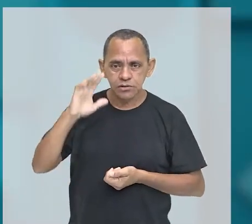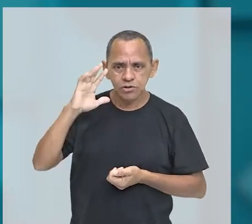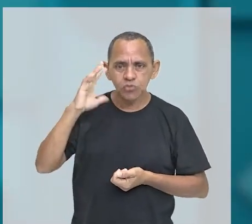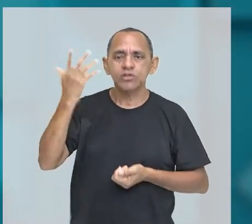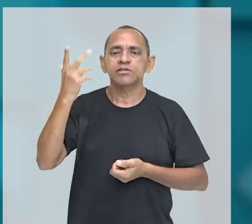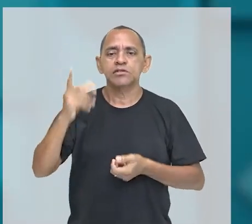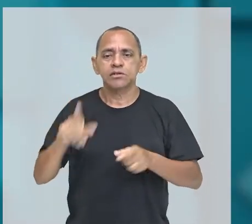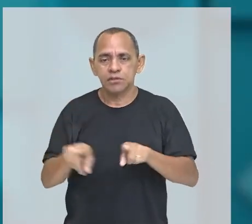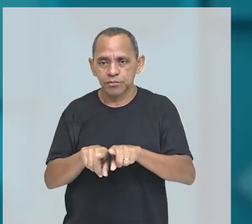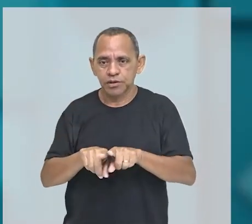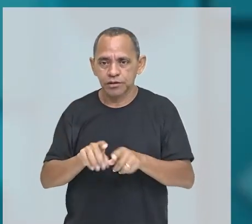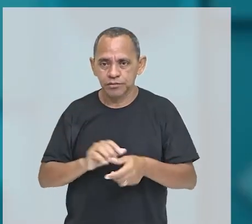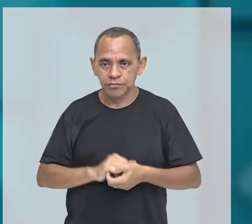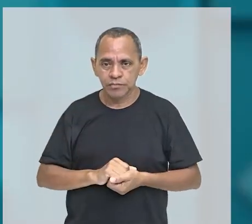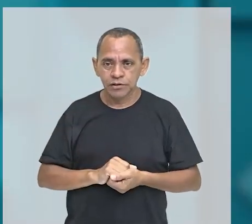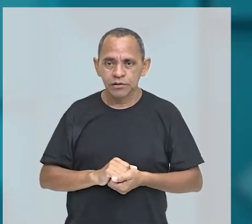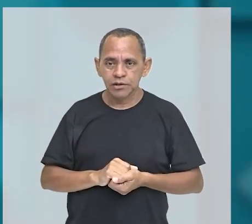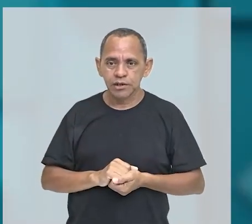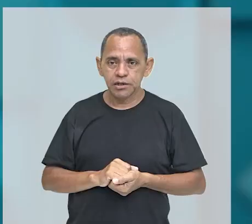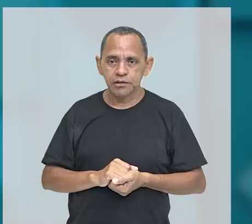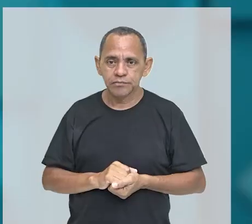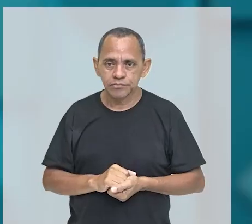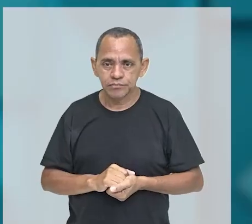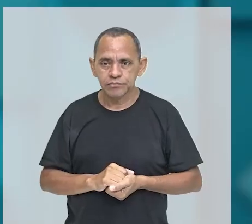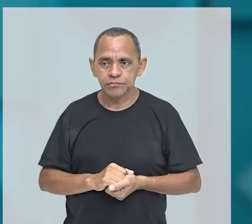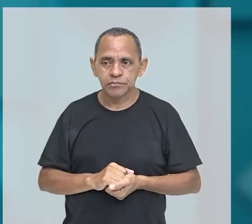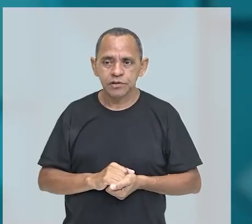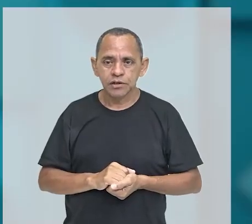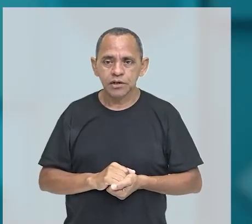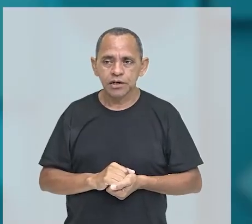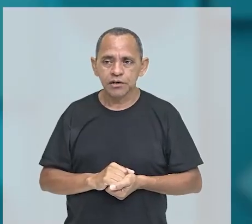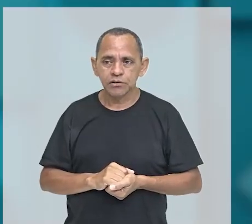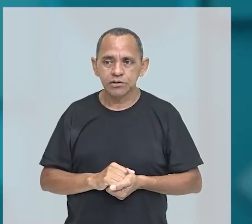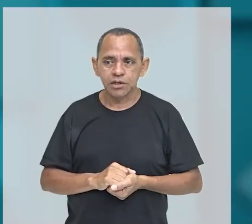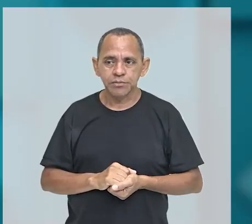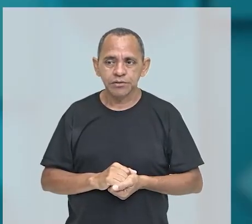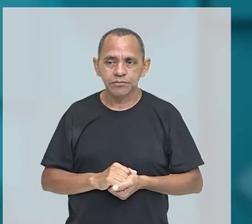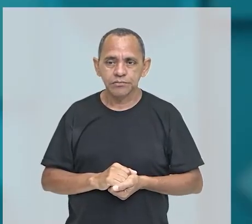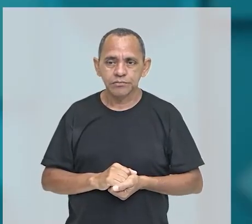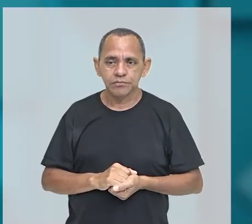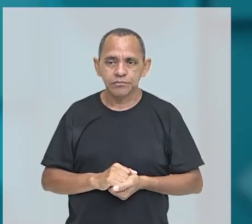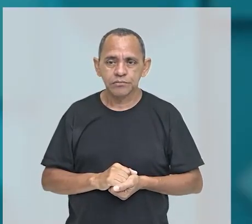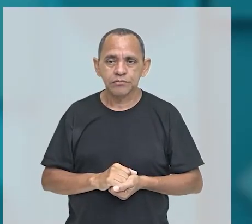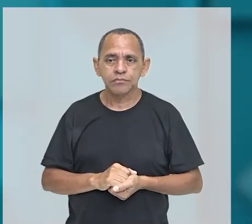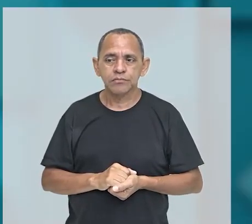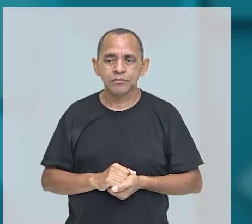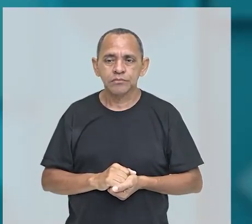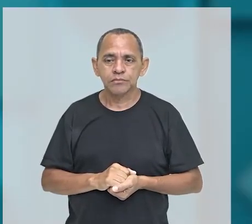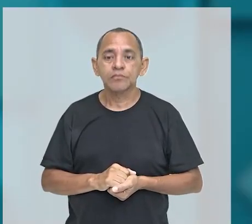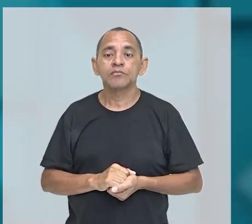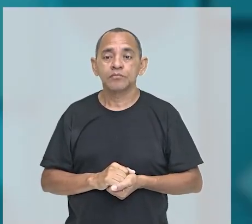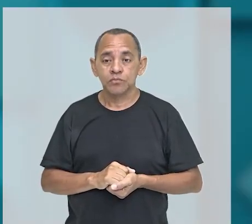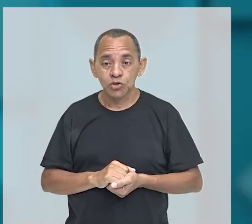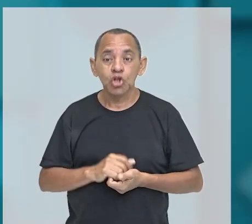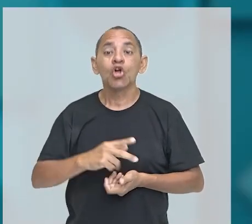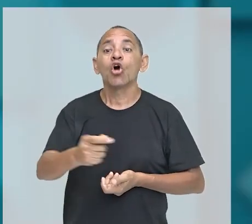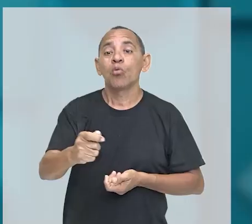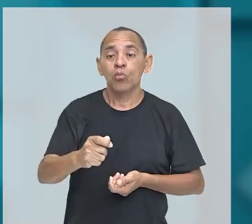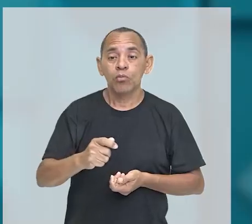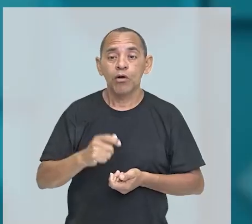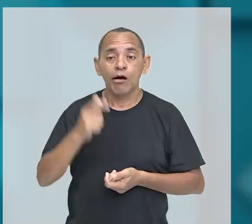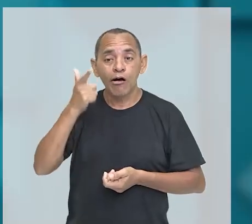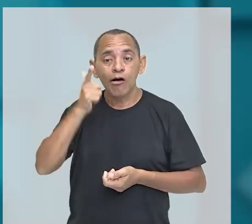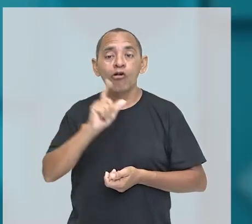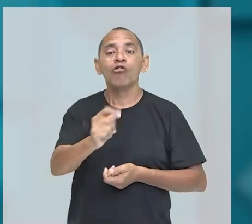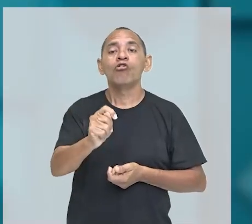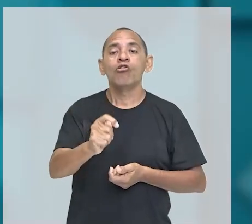a chance real de alguém ganhar na loteria? Bem baixa. Então, se ganhar, aí ele vai comprar um iate. Mas a primeira